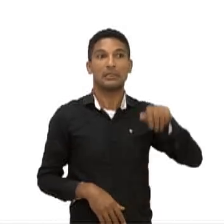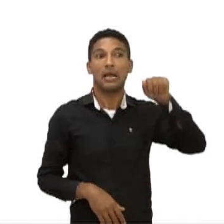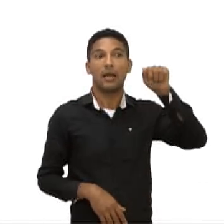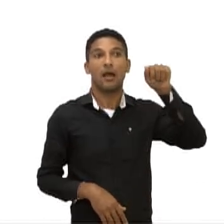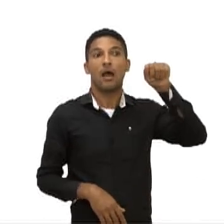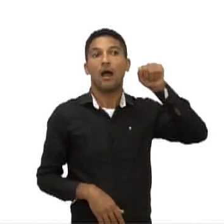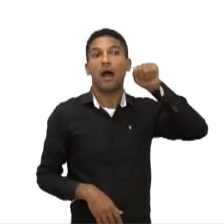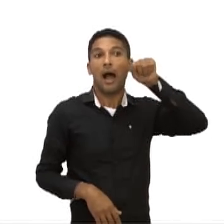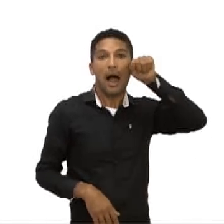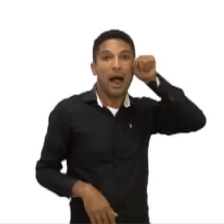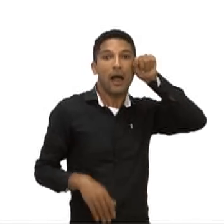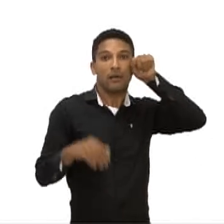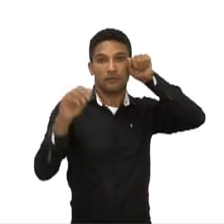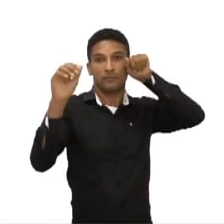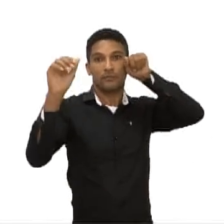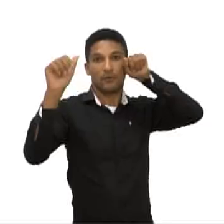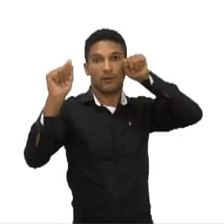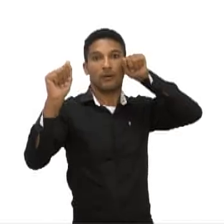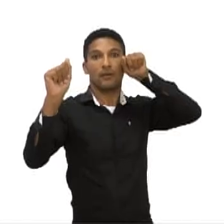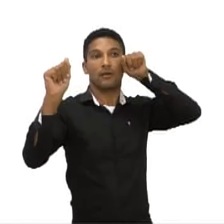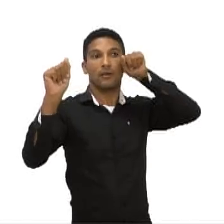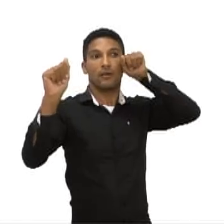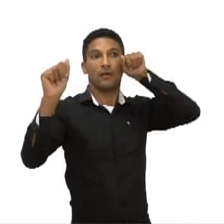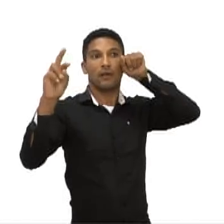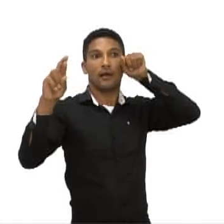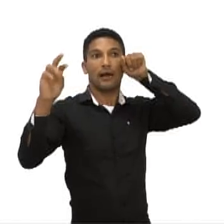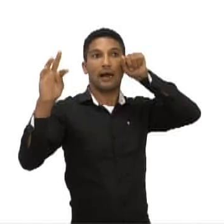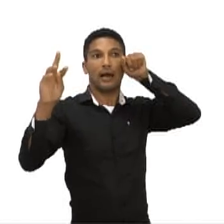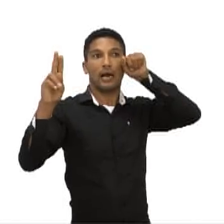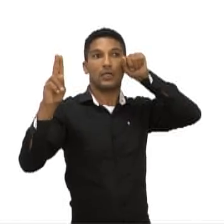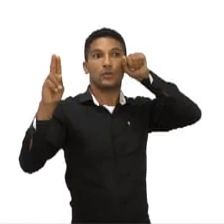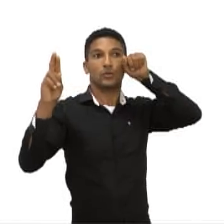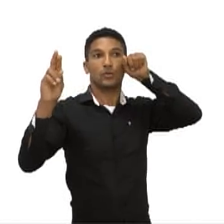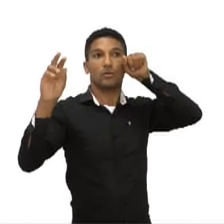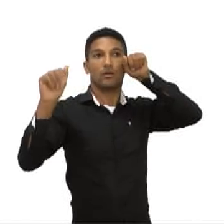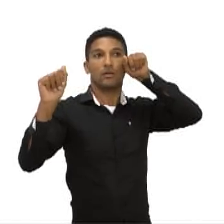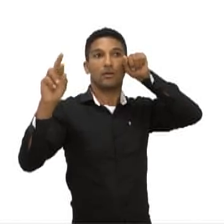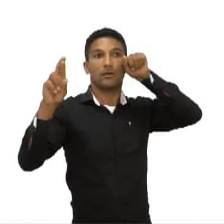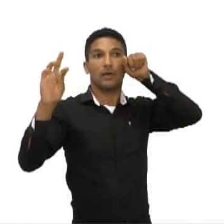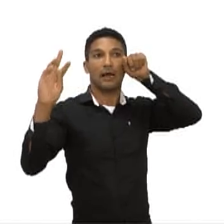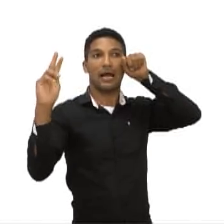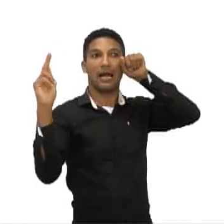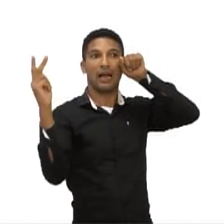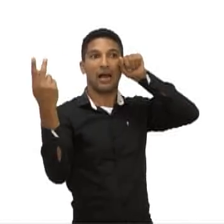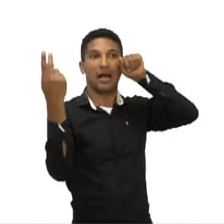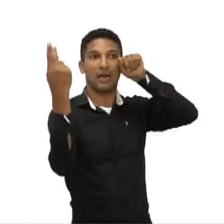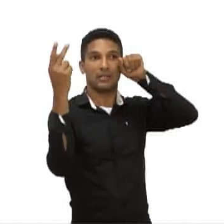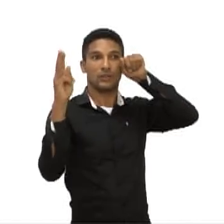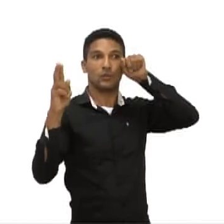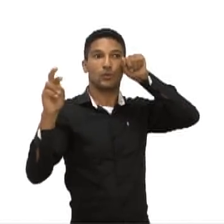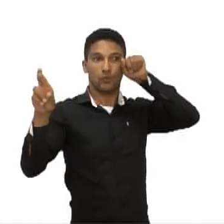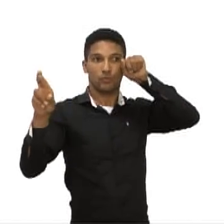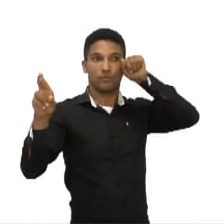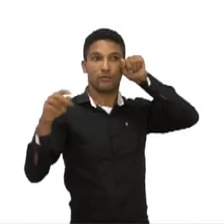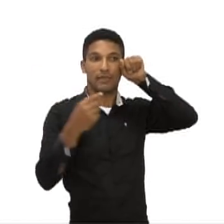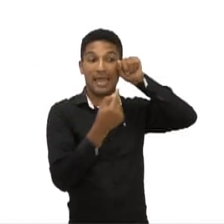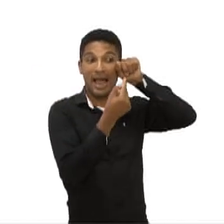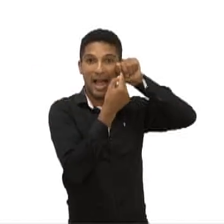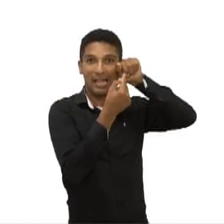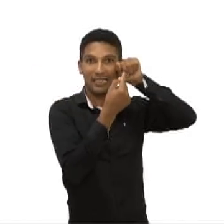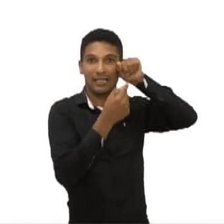no ponto A do triângulo. Tá bom? E decidiu ir de bicicleta na casa da sua avó, que está localizada lá no ponto